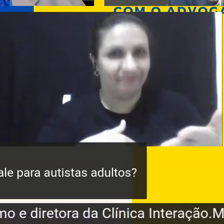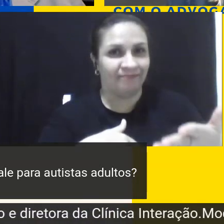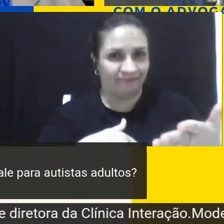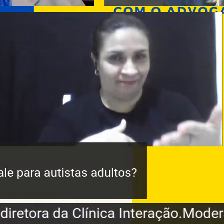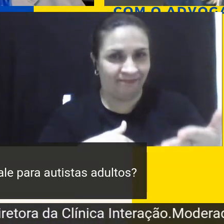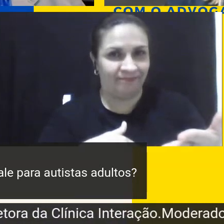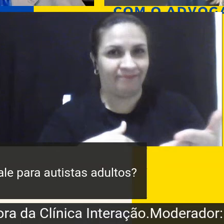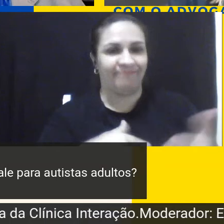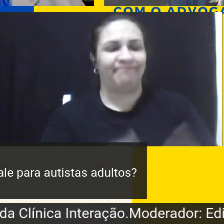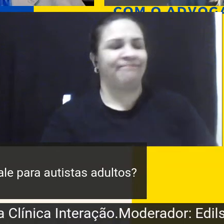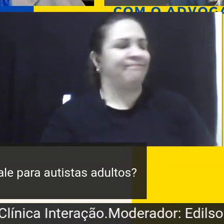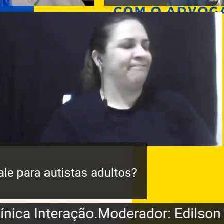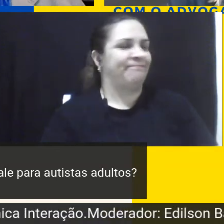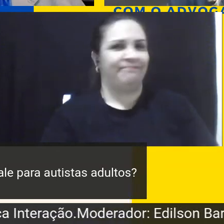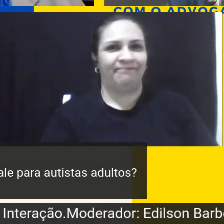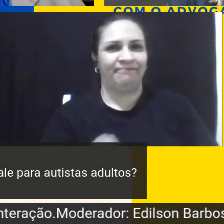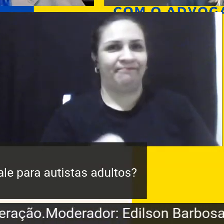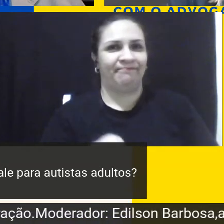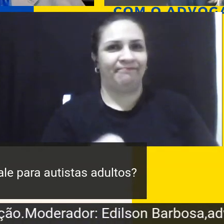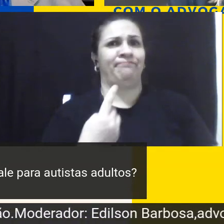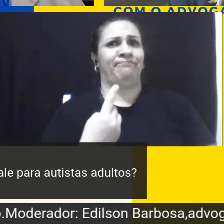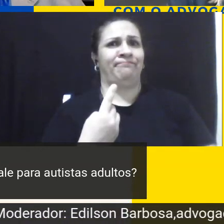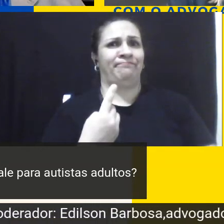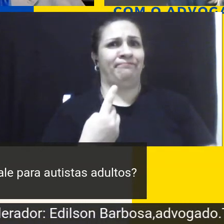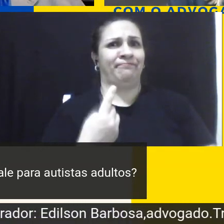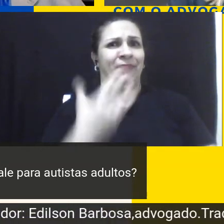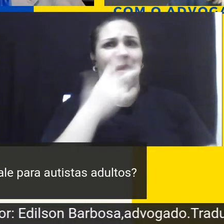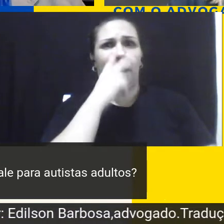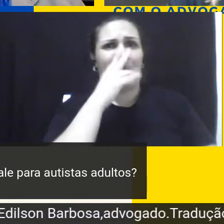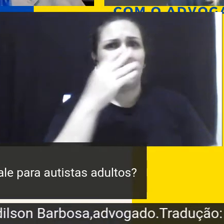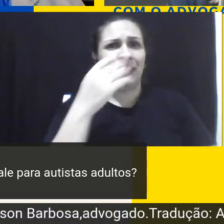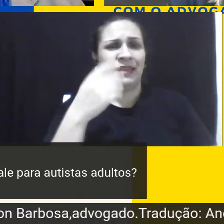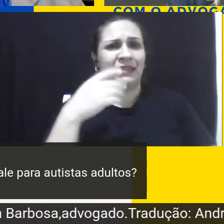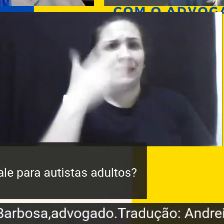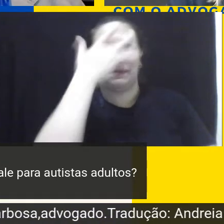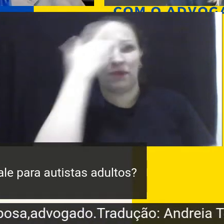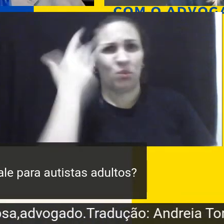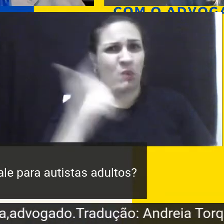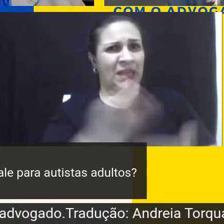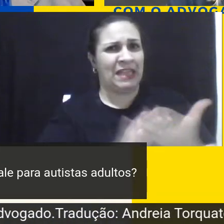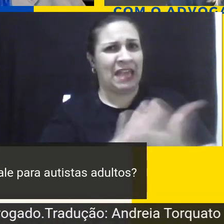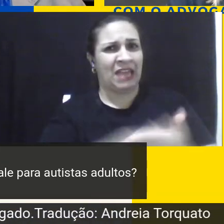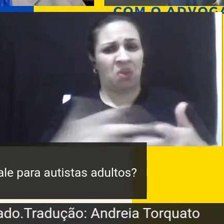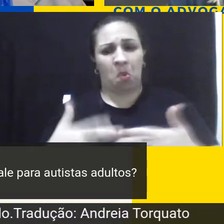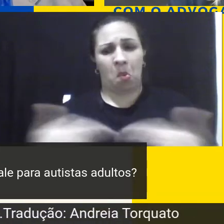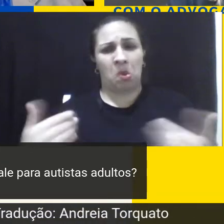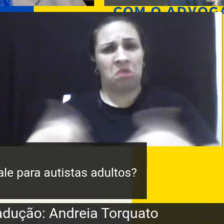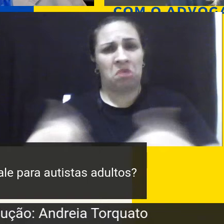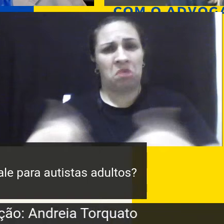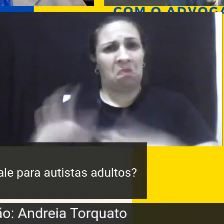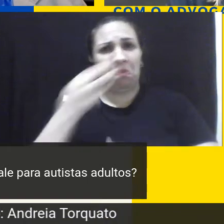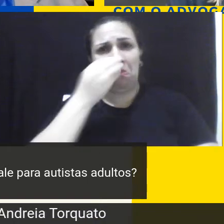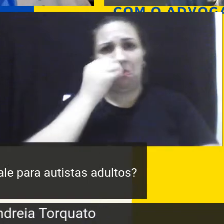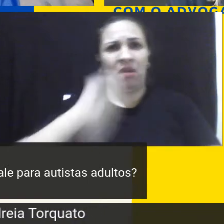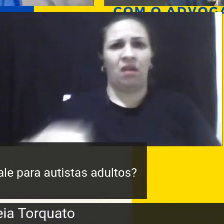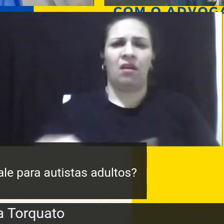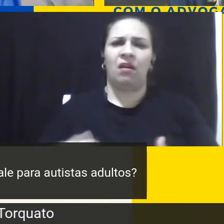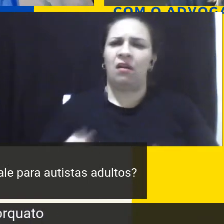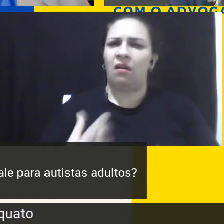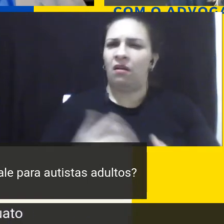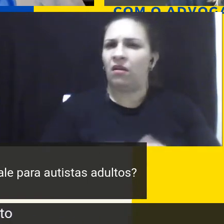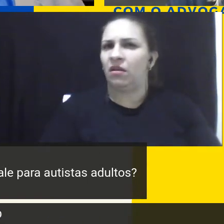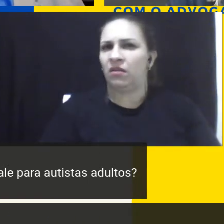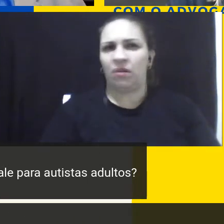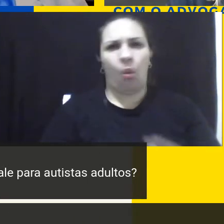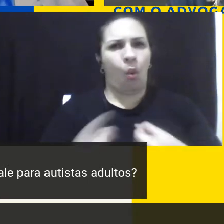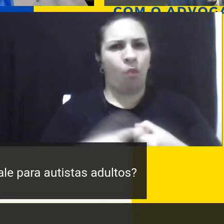no processo, nem parece que é com um ser humano, viu? Porque Sim, trata como coisa. E sim. eu acho que não é assim.